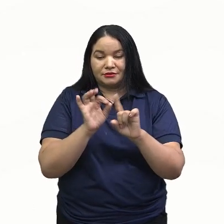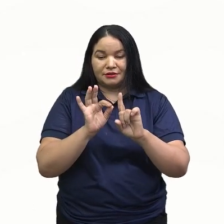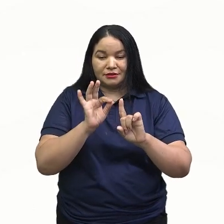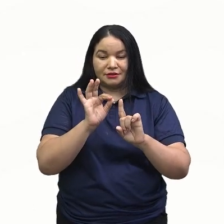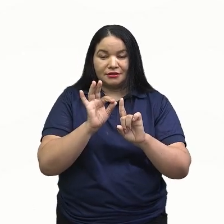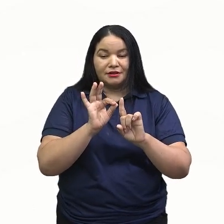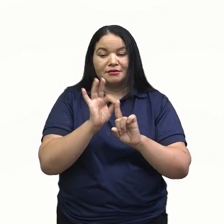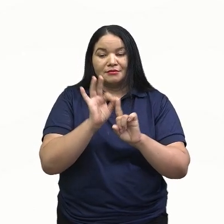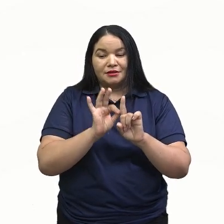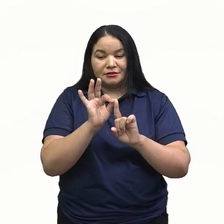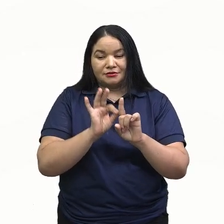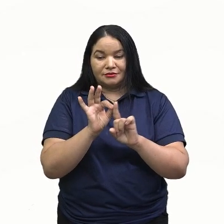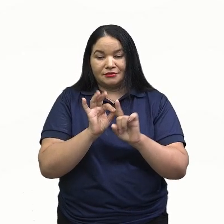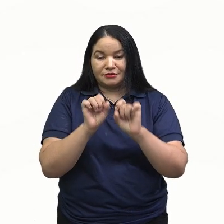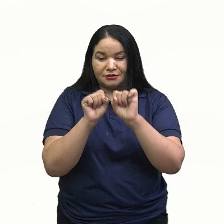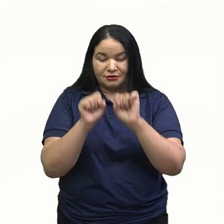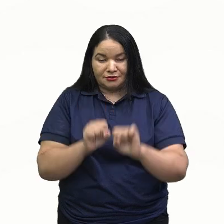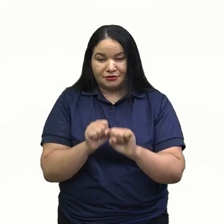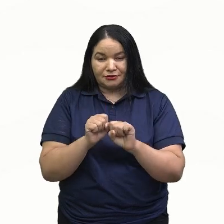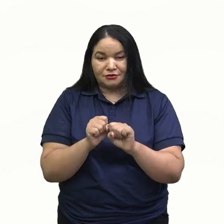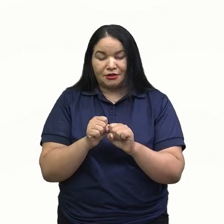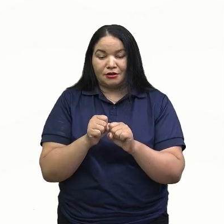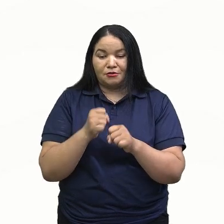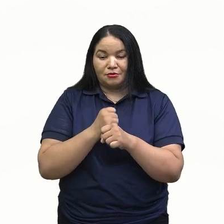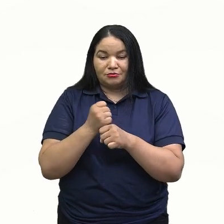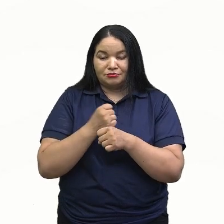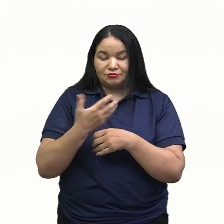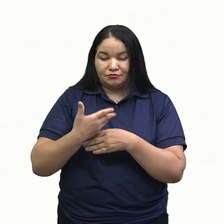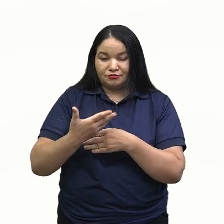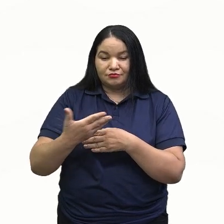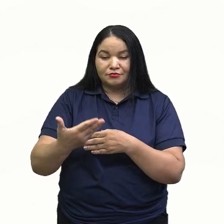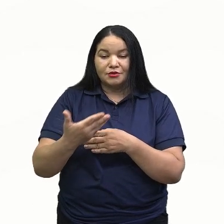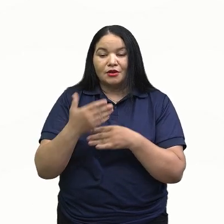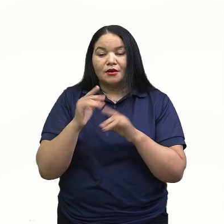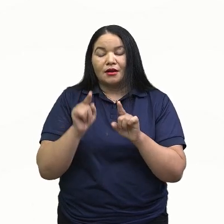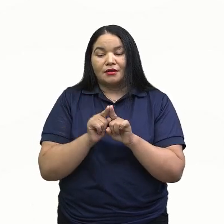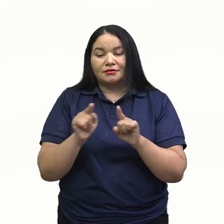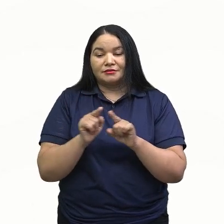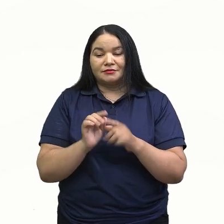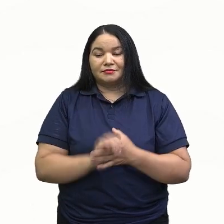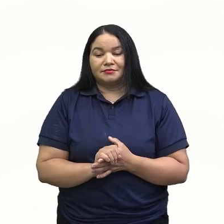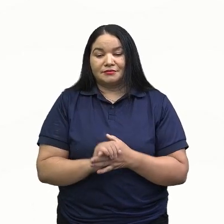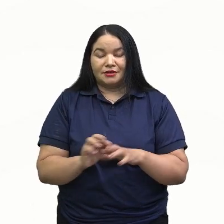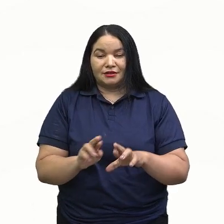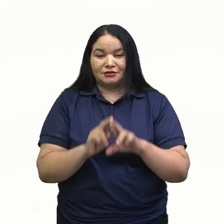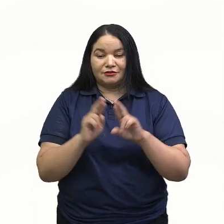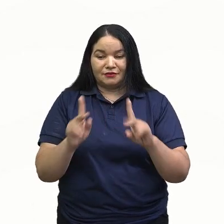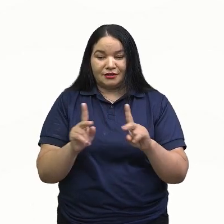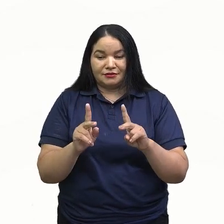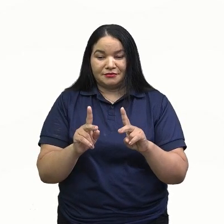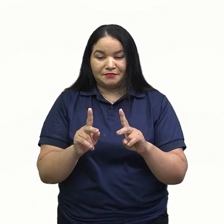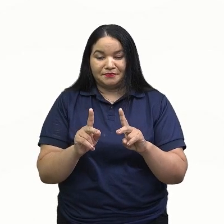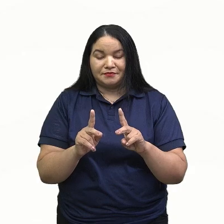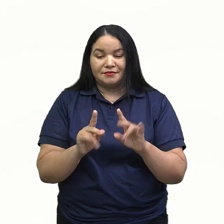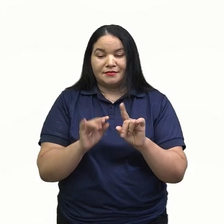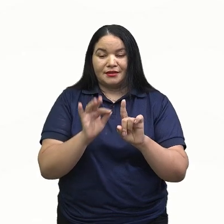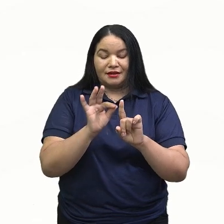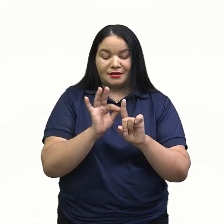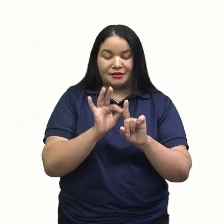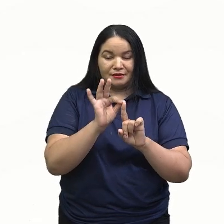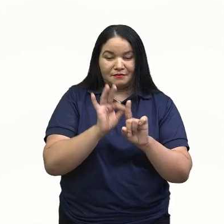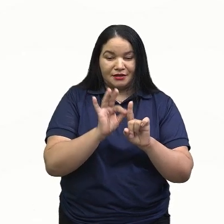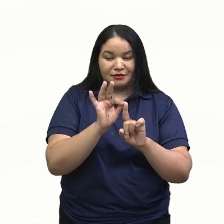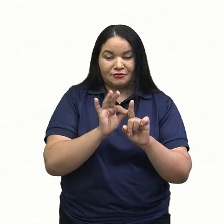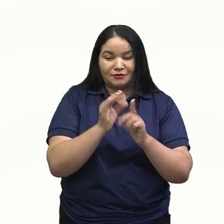de um sistema ao longo do tempo. Ela é medida pela diferença entre a